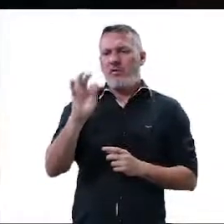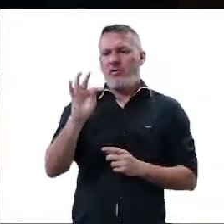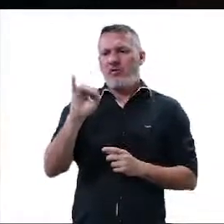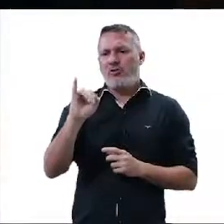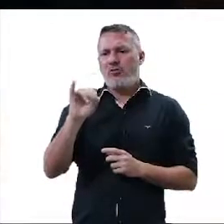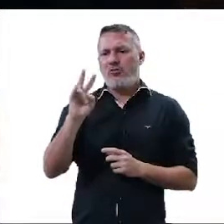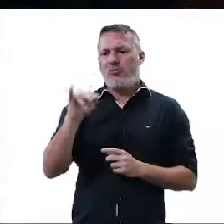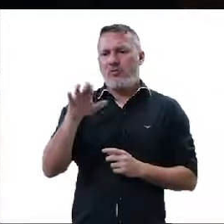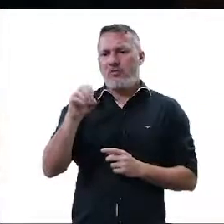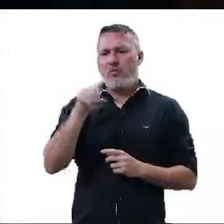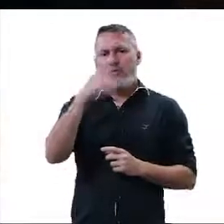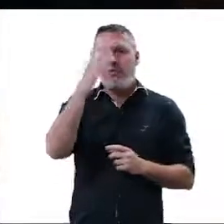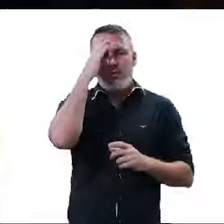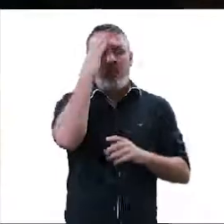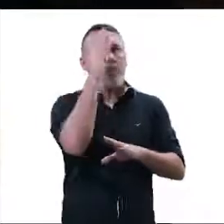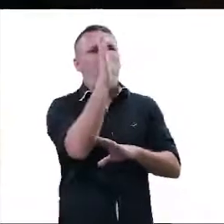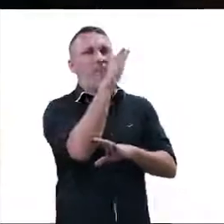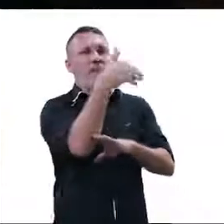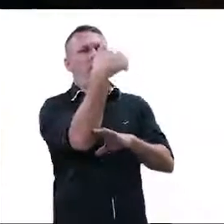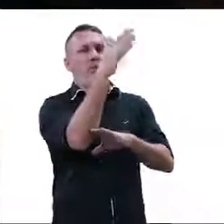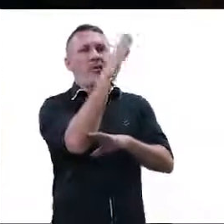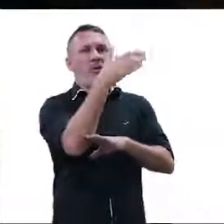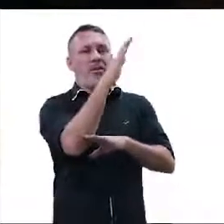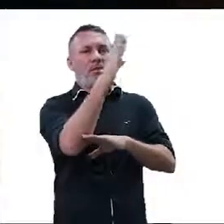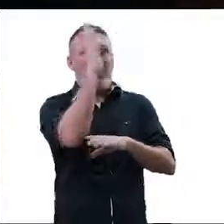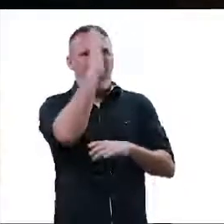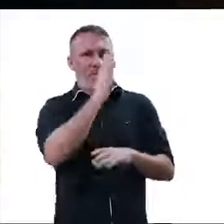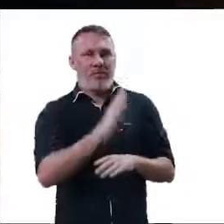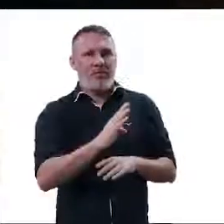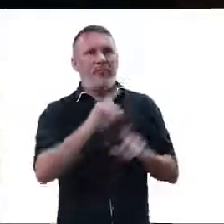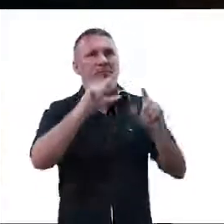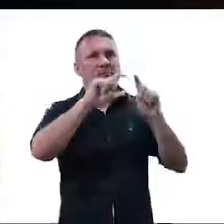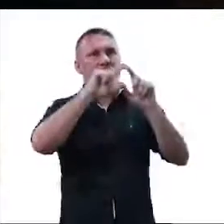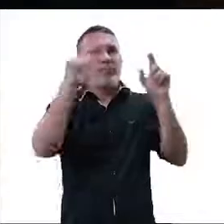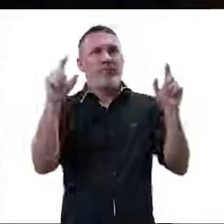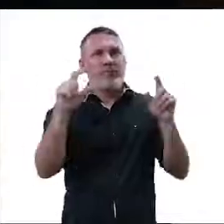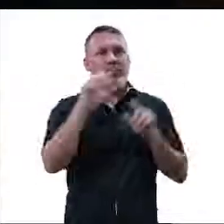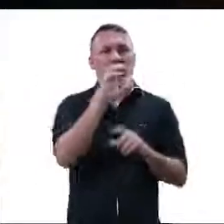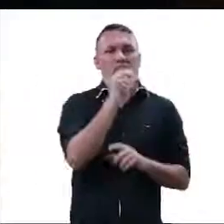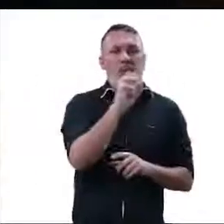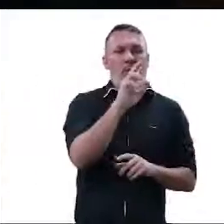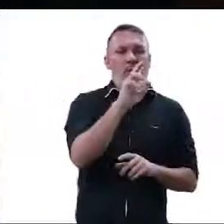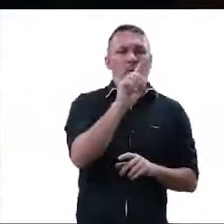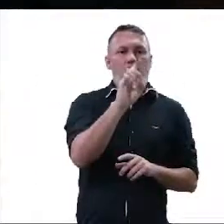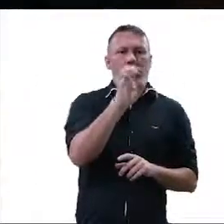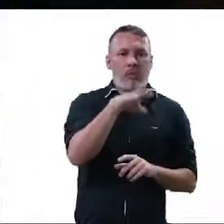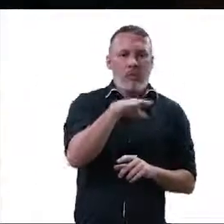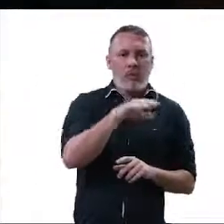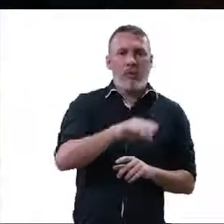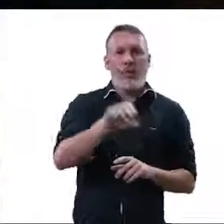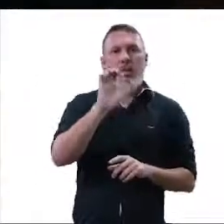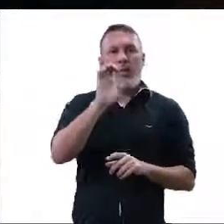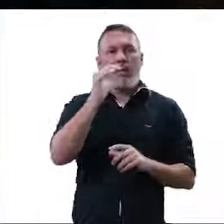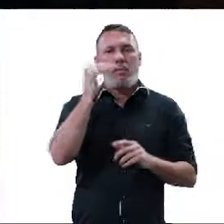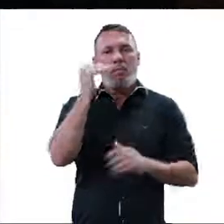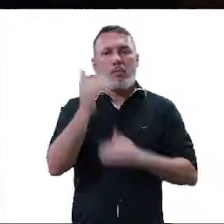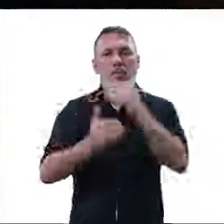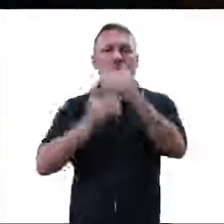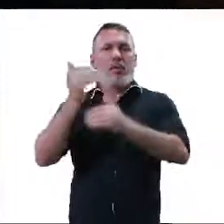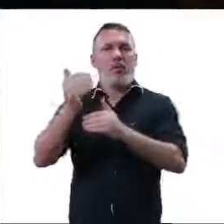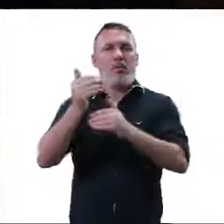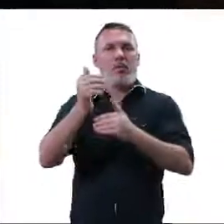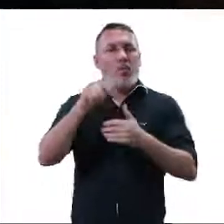lema positivista, ordem e progresso, ou seja, onde a ordem, o progresso é um resultado natural